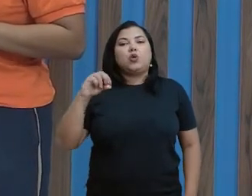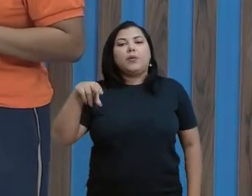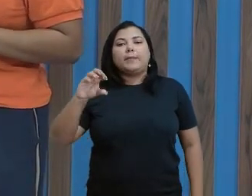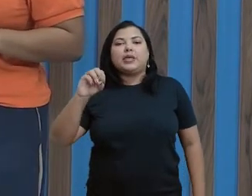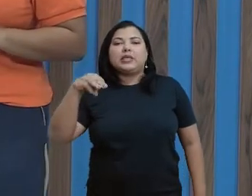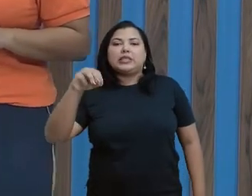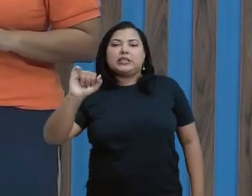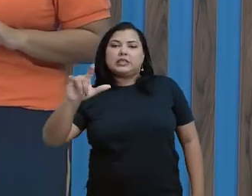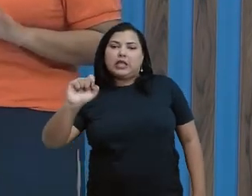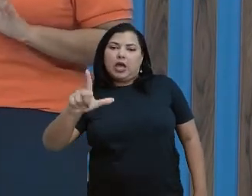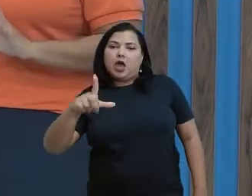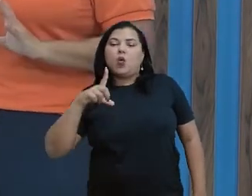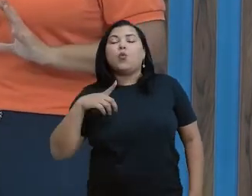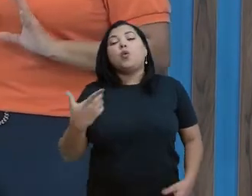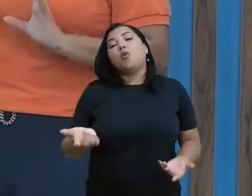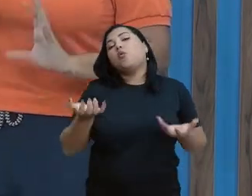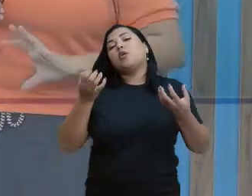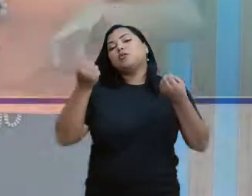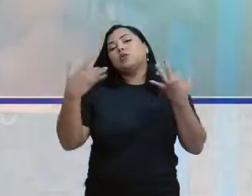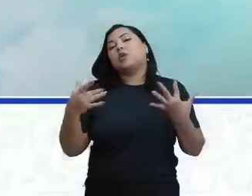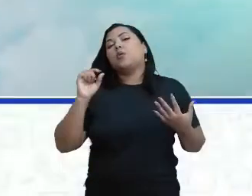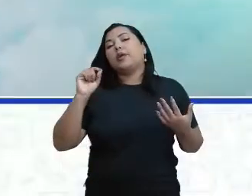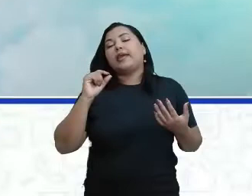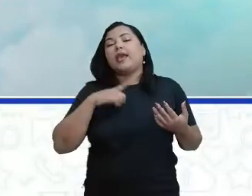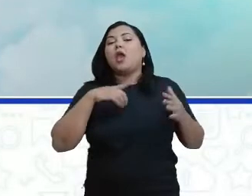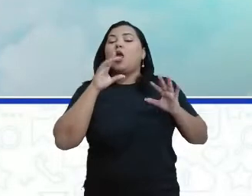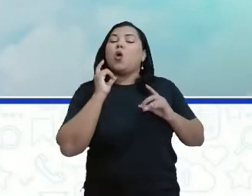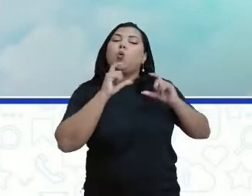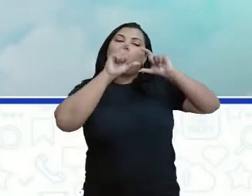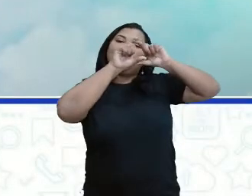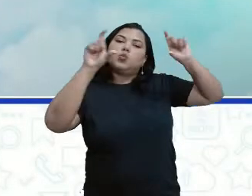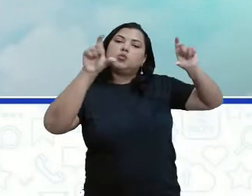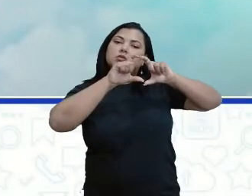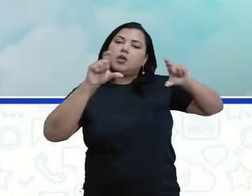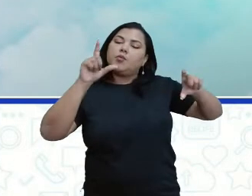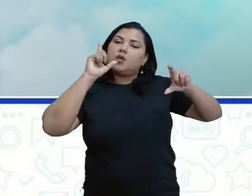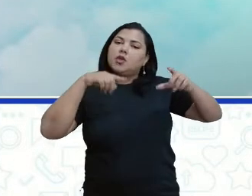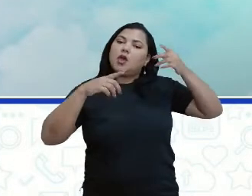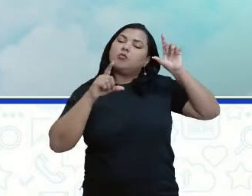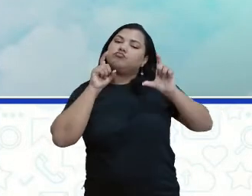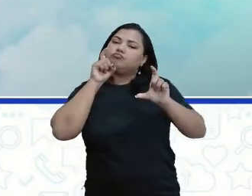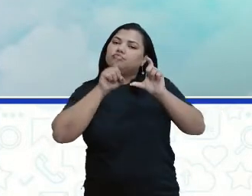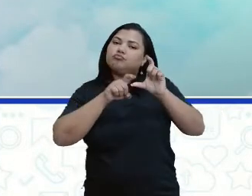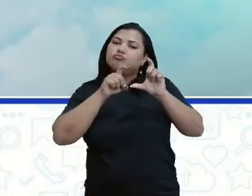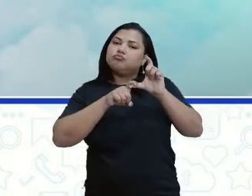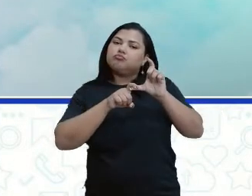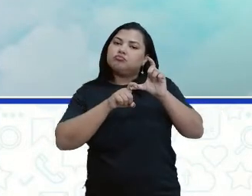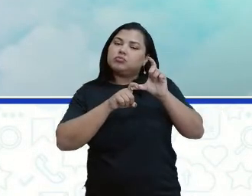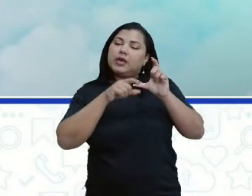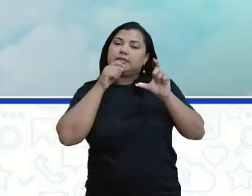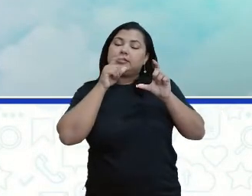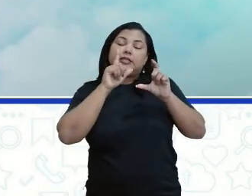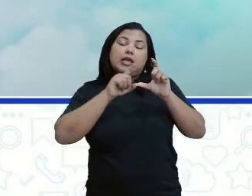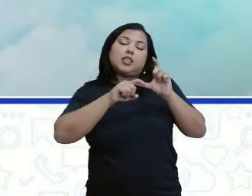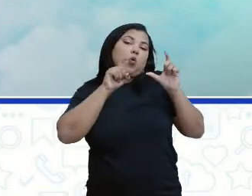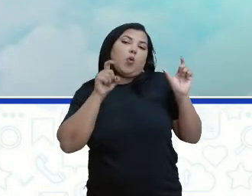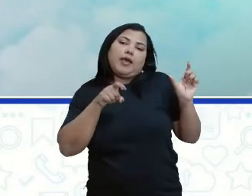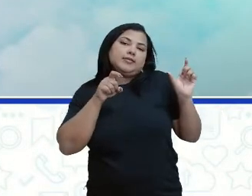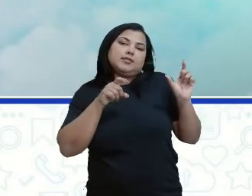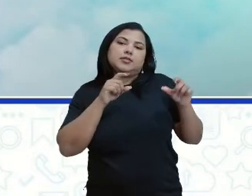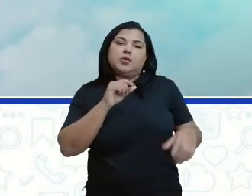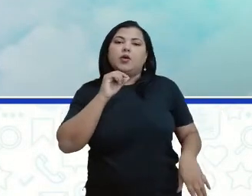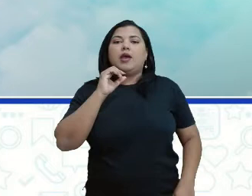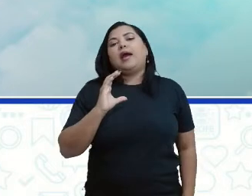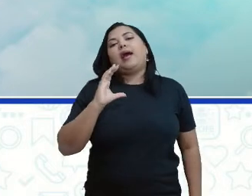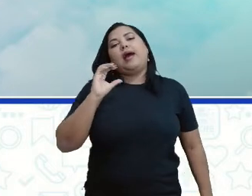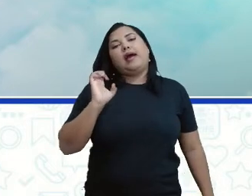eu digo adjunto adnominal, eu quero dizer que é o termo acessório. Acessório por quê? Porque não é essencial, então é um